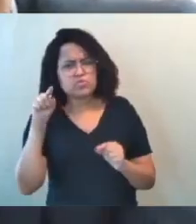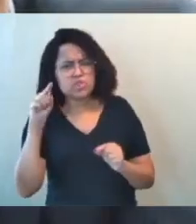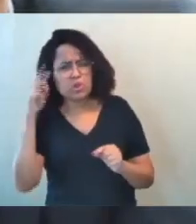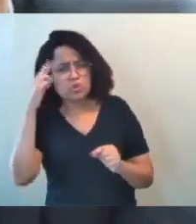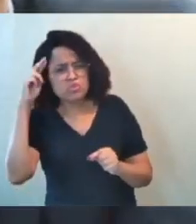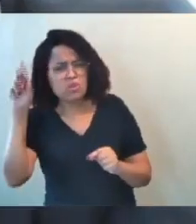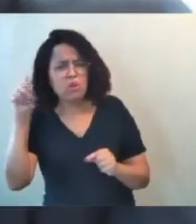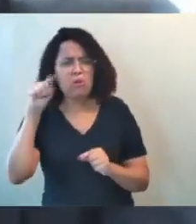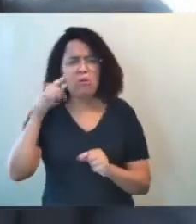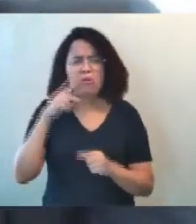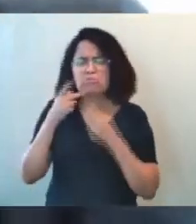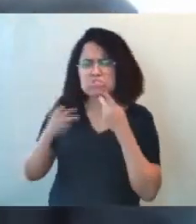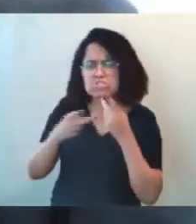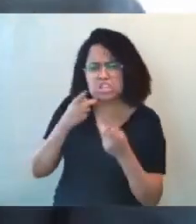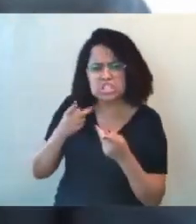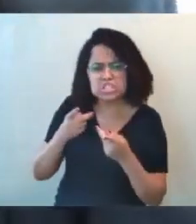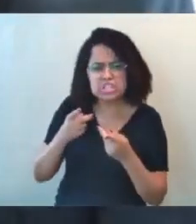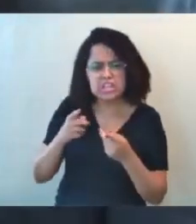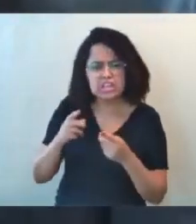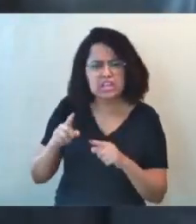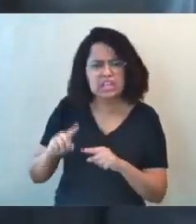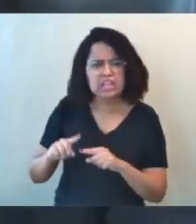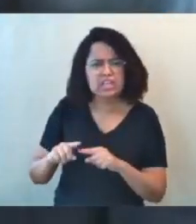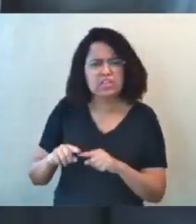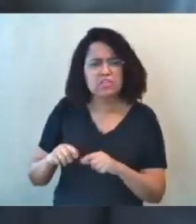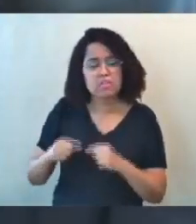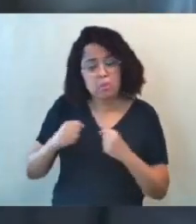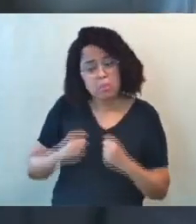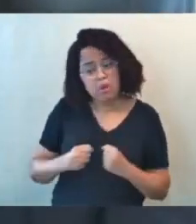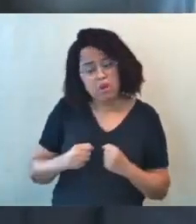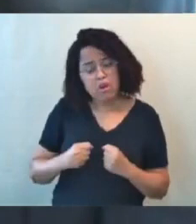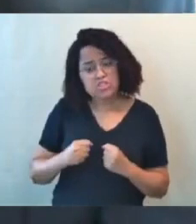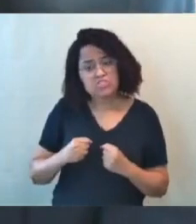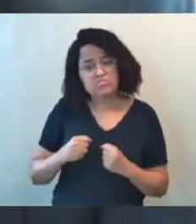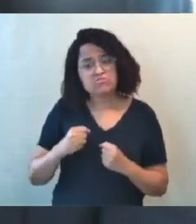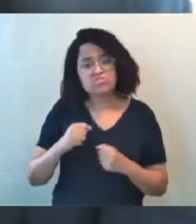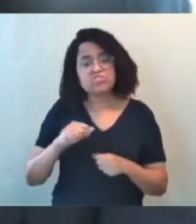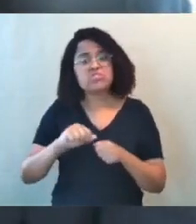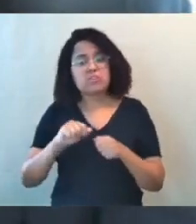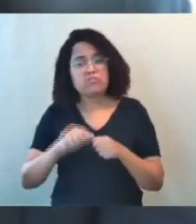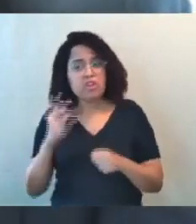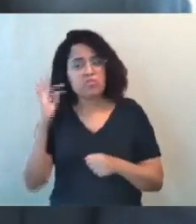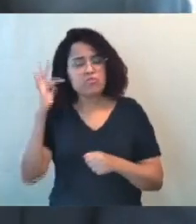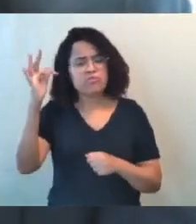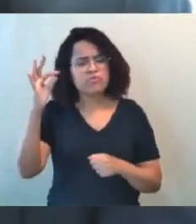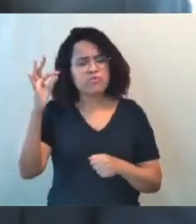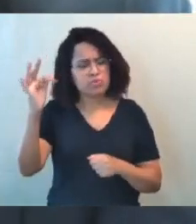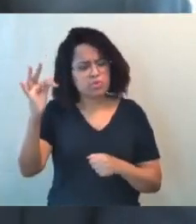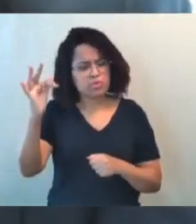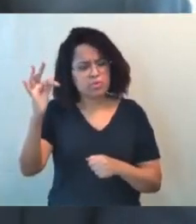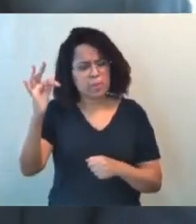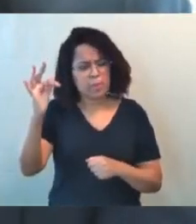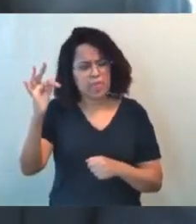me perguntou, o que a senhora me perguntou especificamente é se eu tenho o